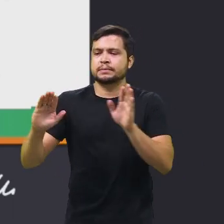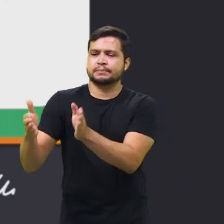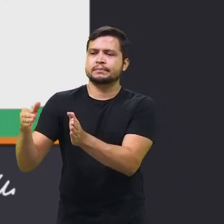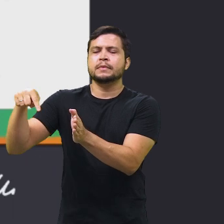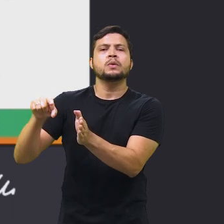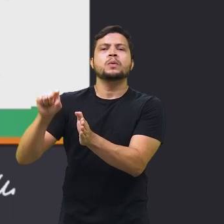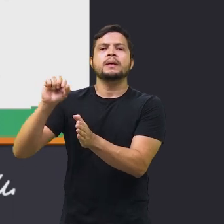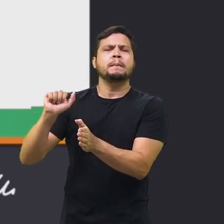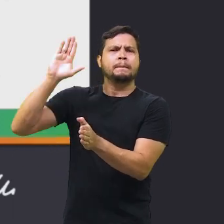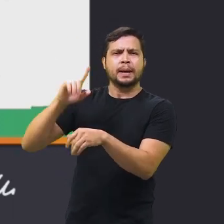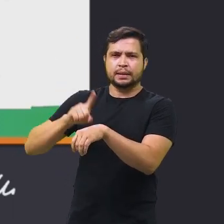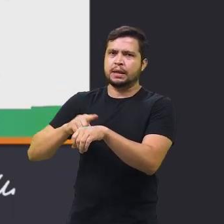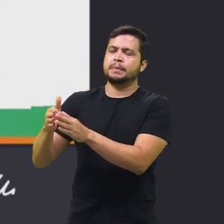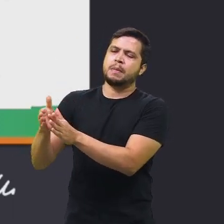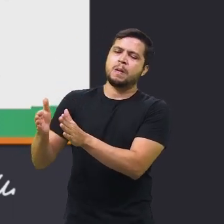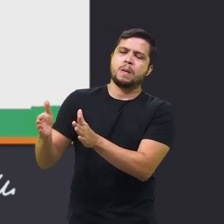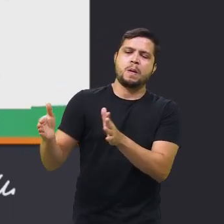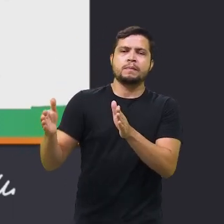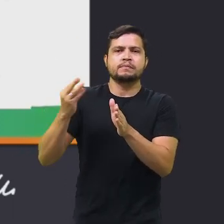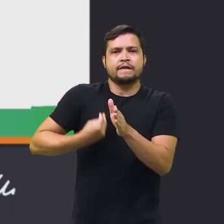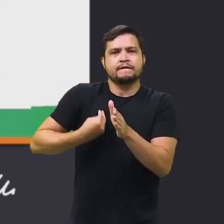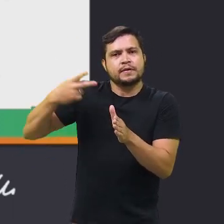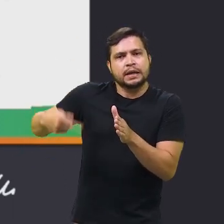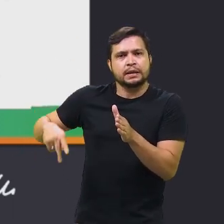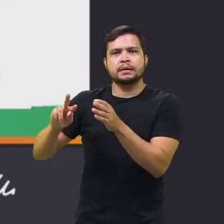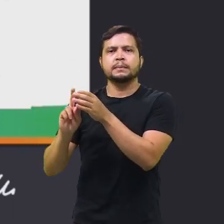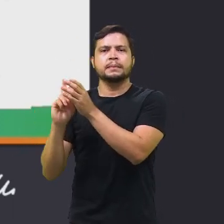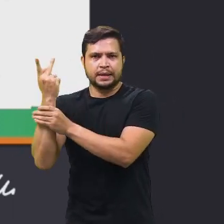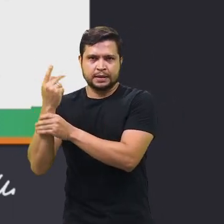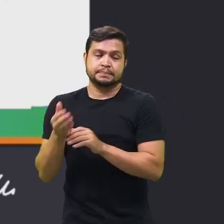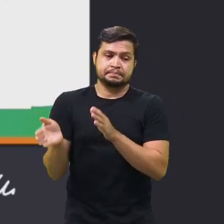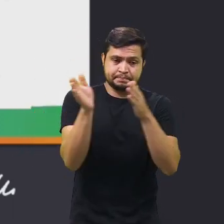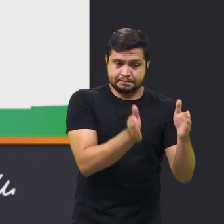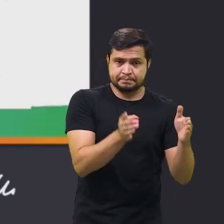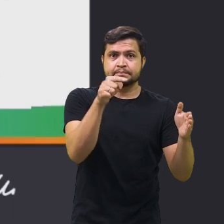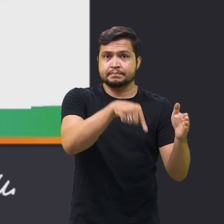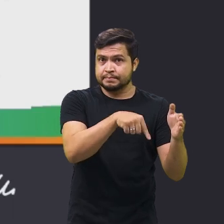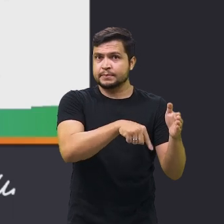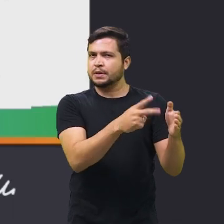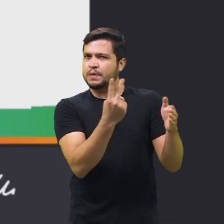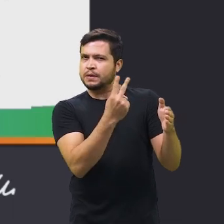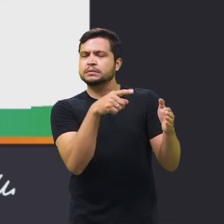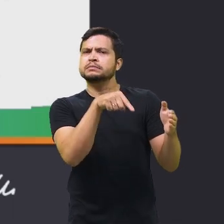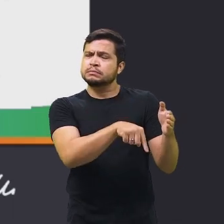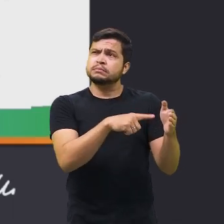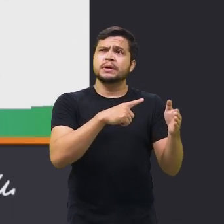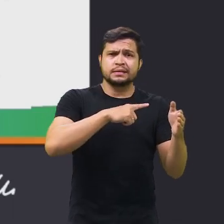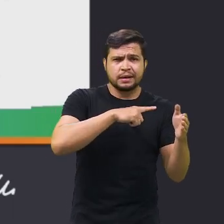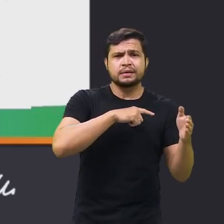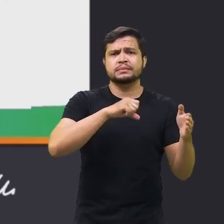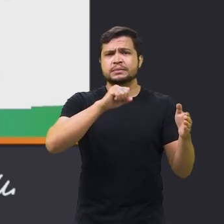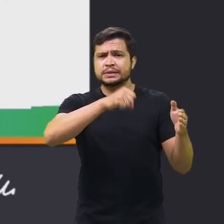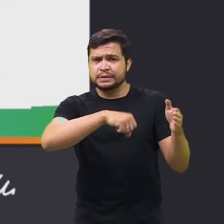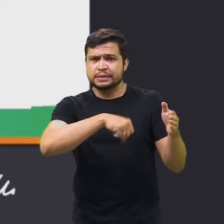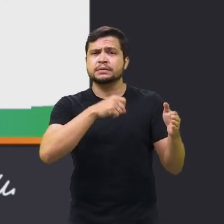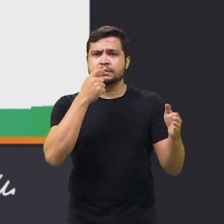é a fase que dura mais tempo no ciclo de vida dessa planta. E a fase esporofítica, ela aparece aqui mais